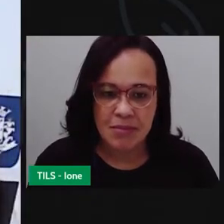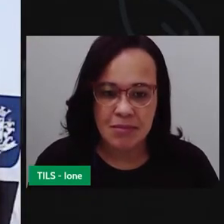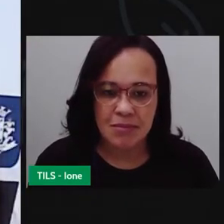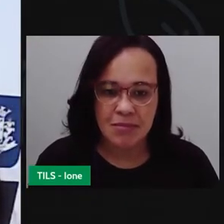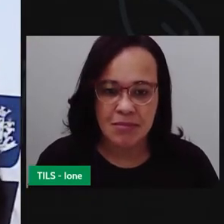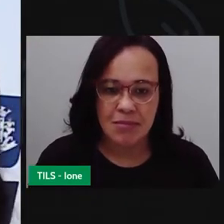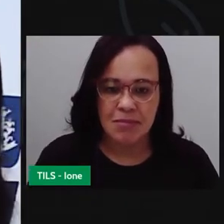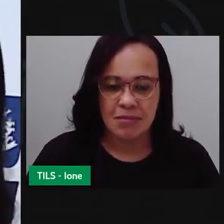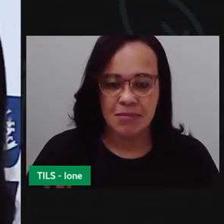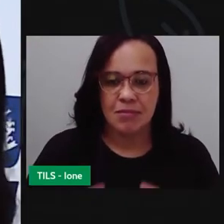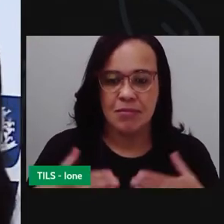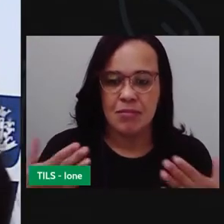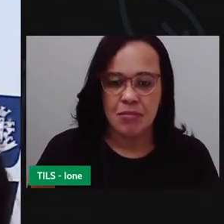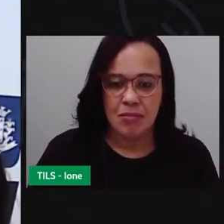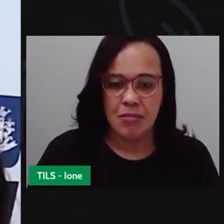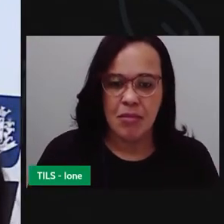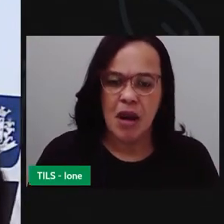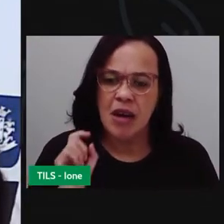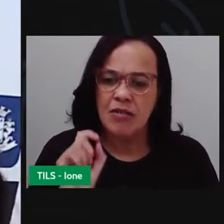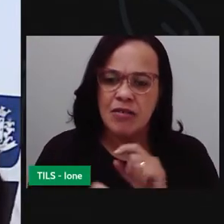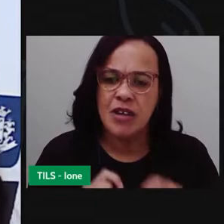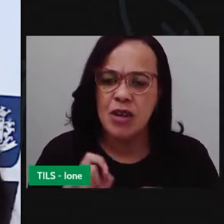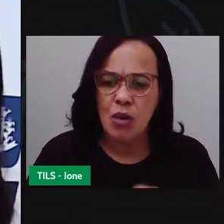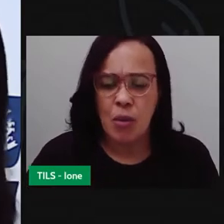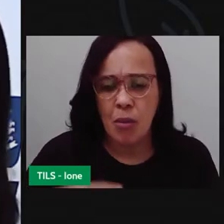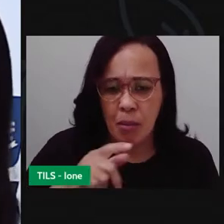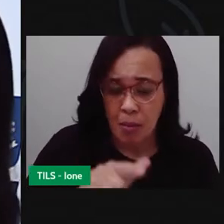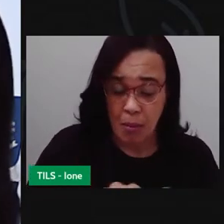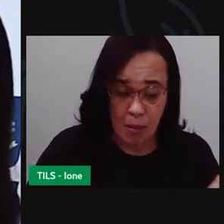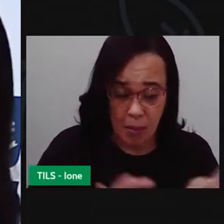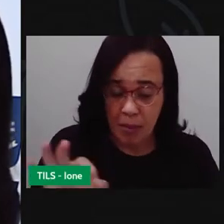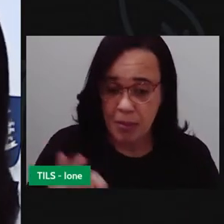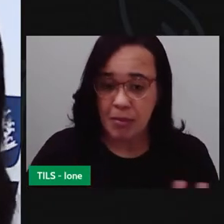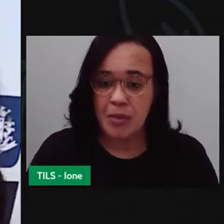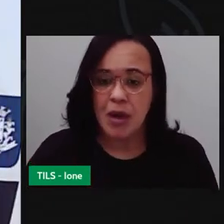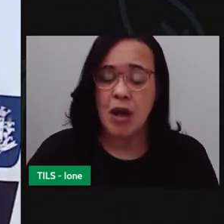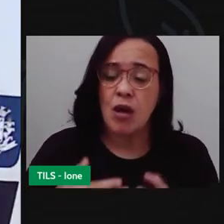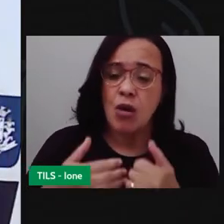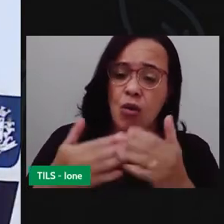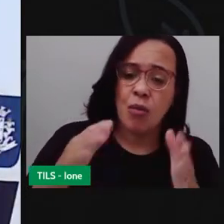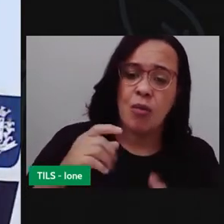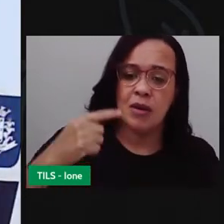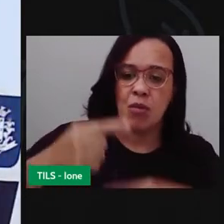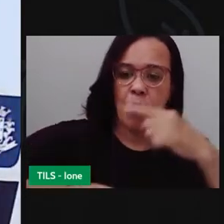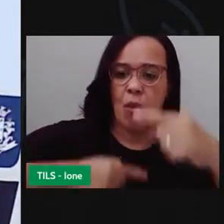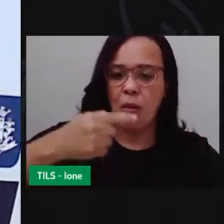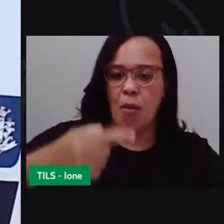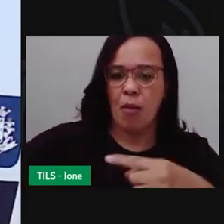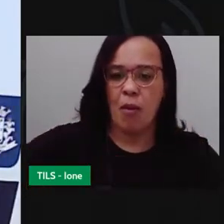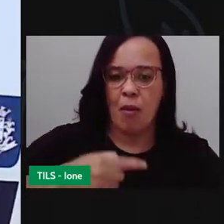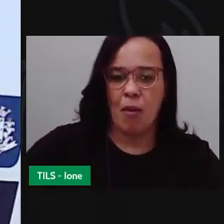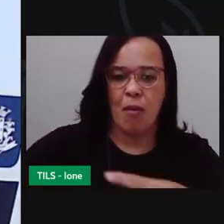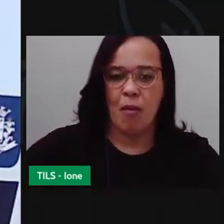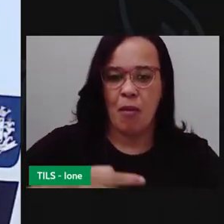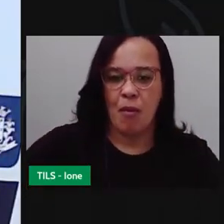Mas em vez de ele virar, como havia planejado, começava a despencar, rolando desenfreado.